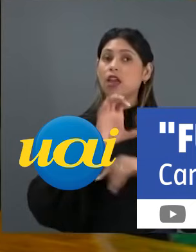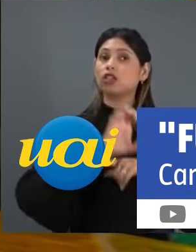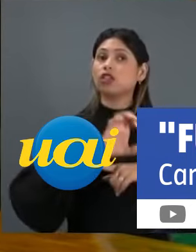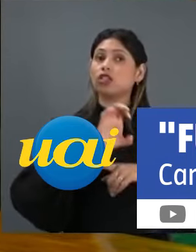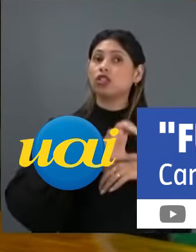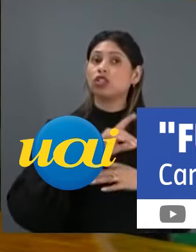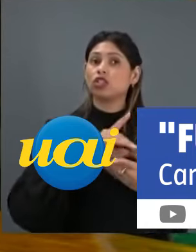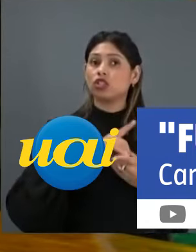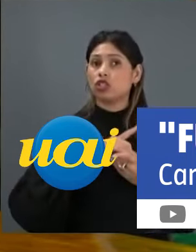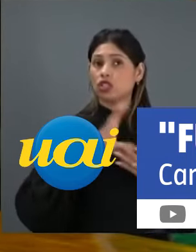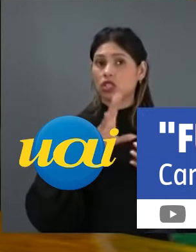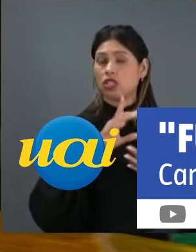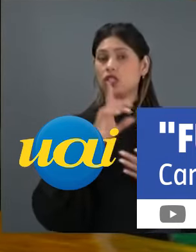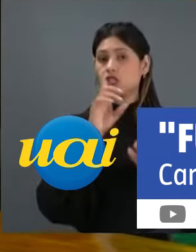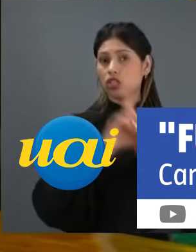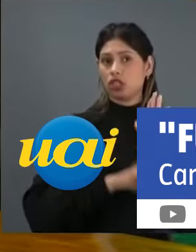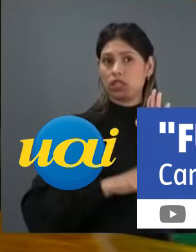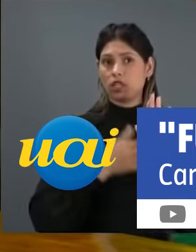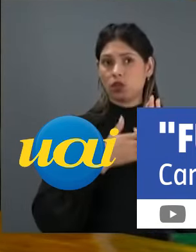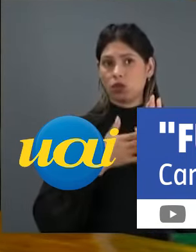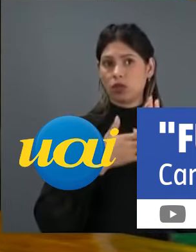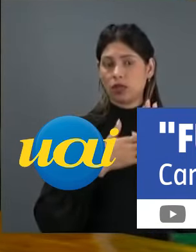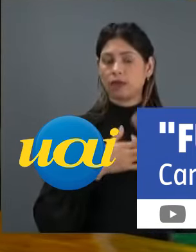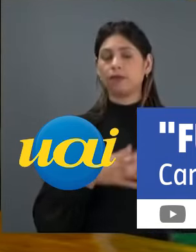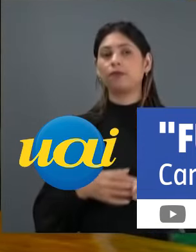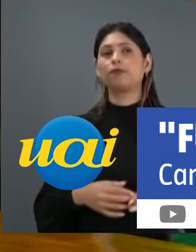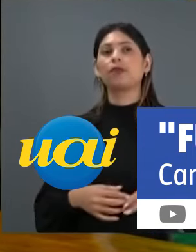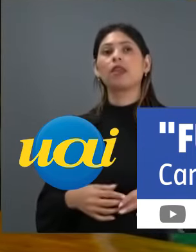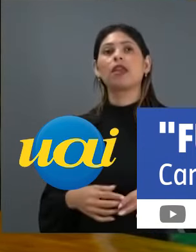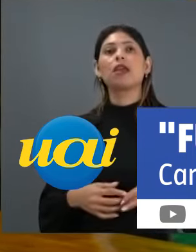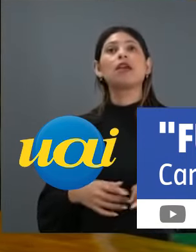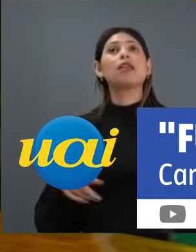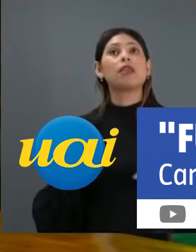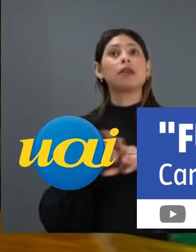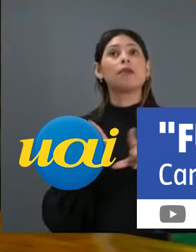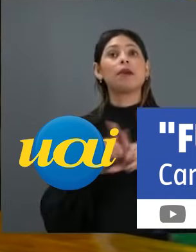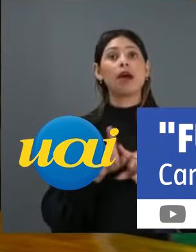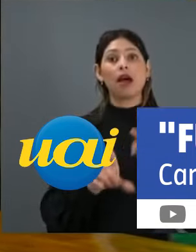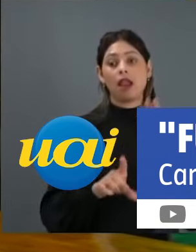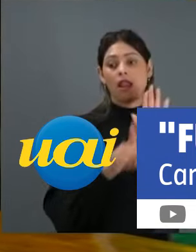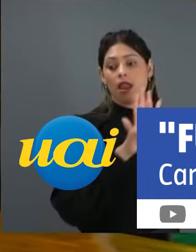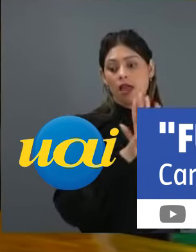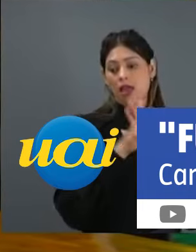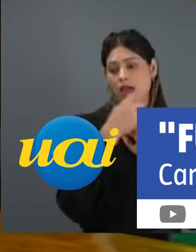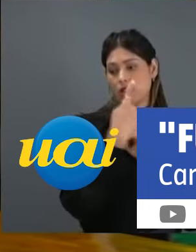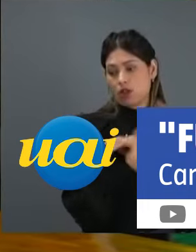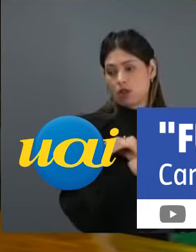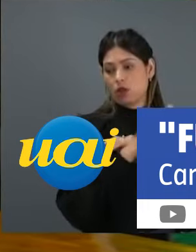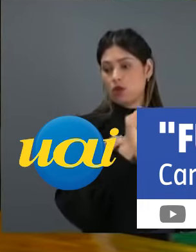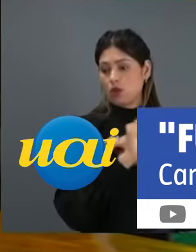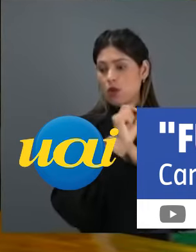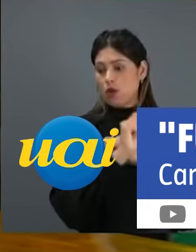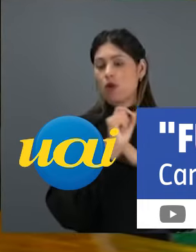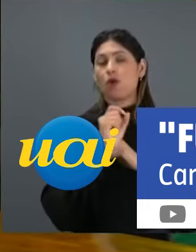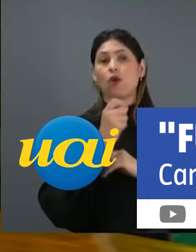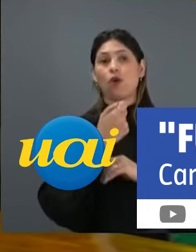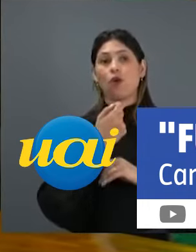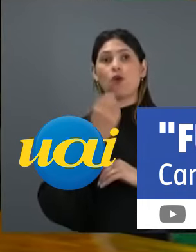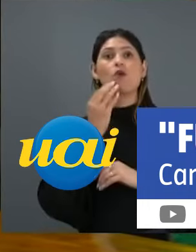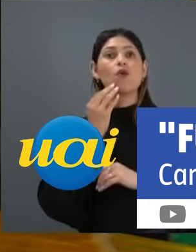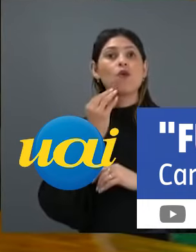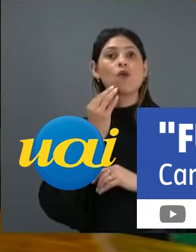aquele projeto, aquela lei aprovada aqui pelo Congresso Nacional, previa punição para